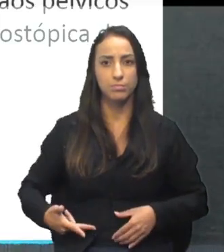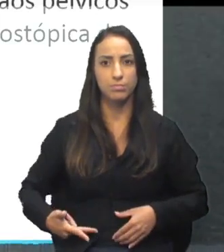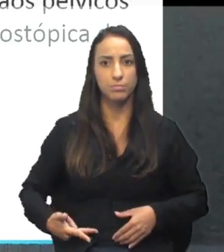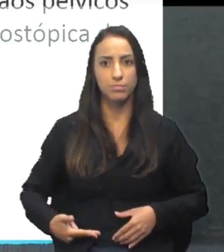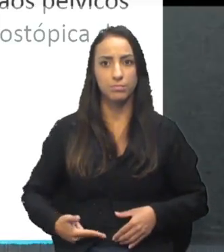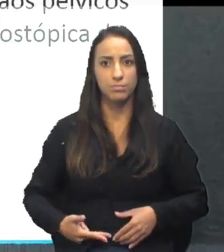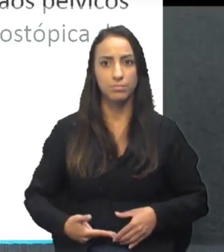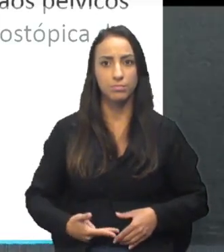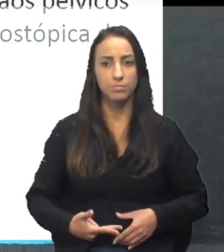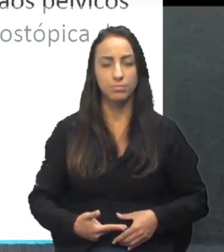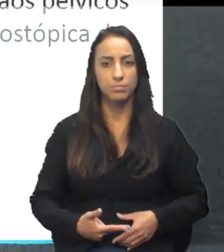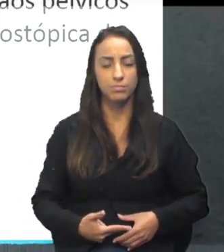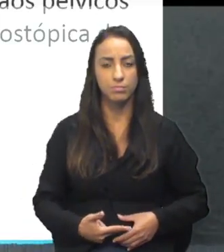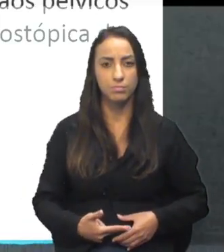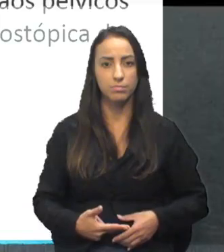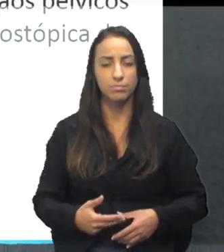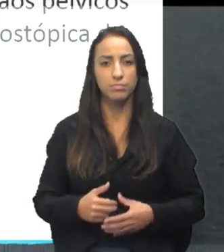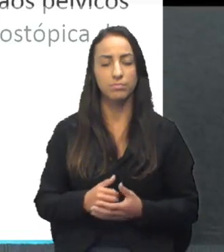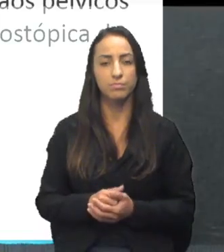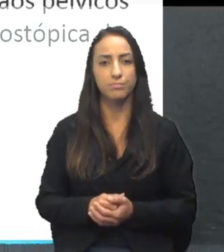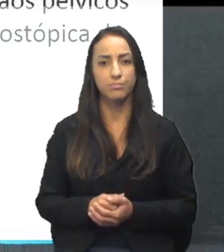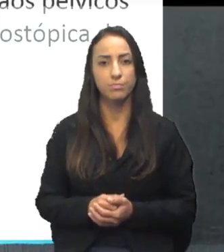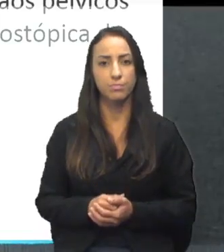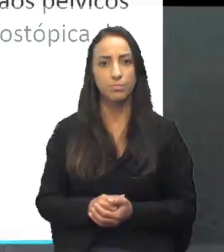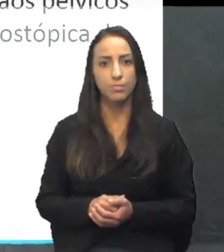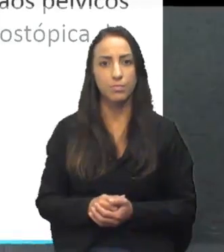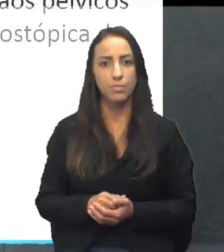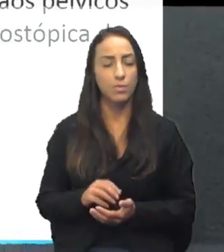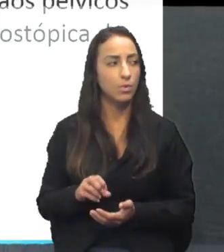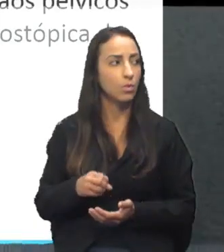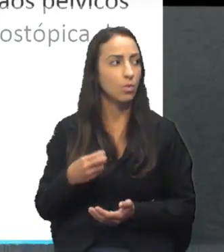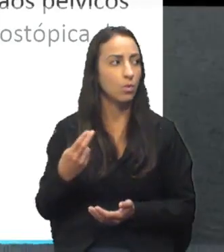posicionado o umbigo, né?